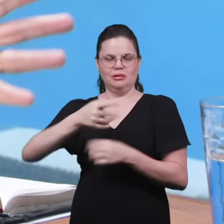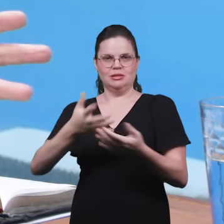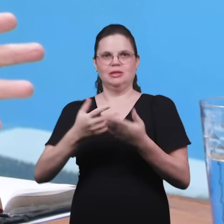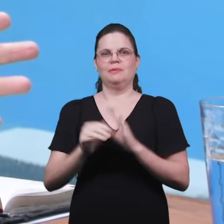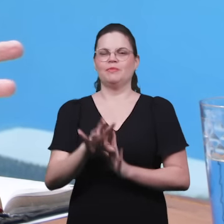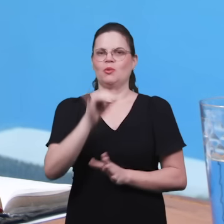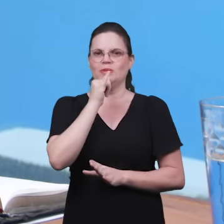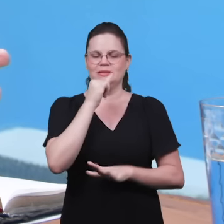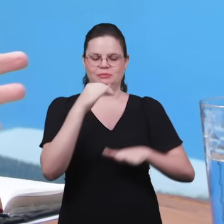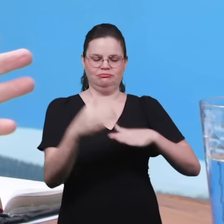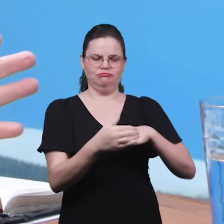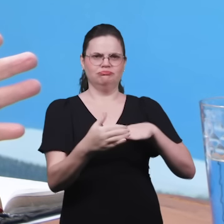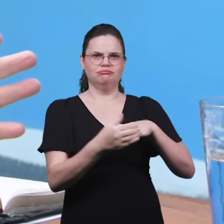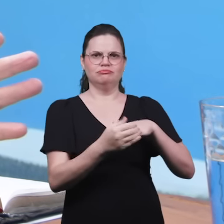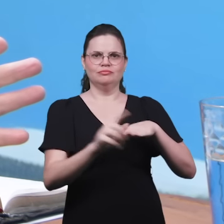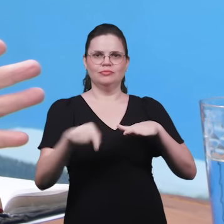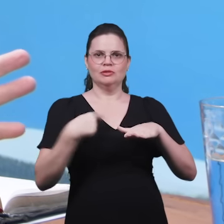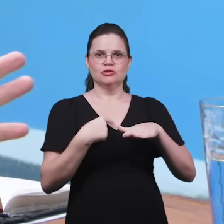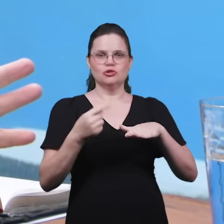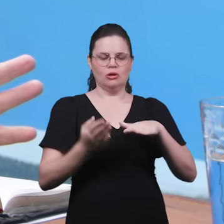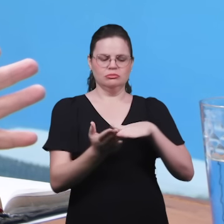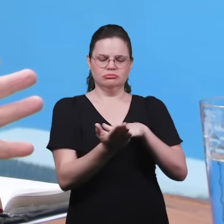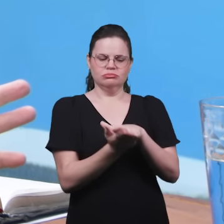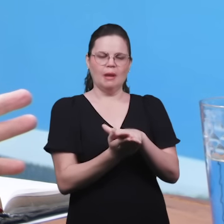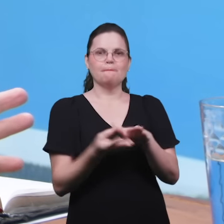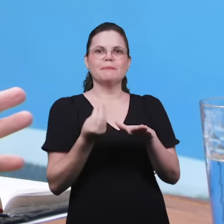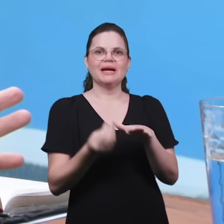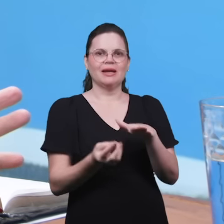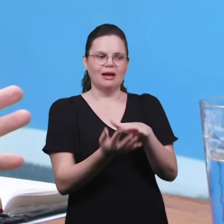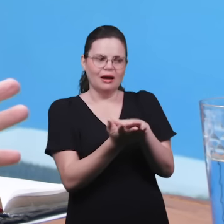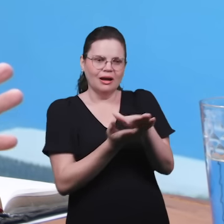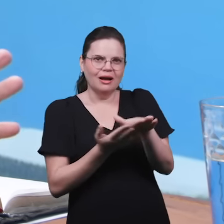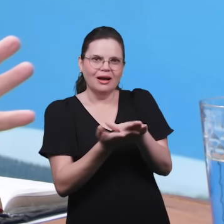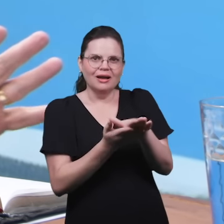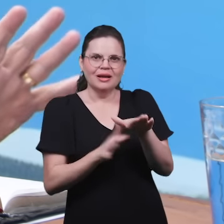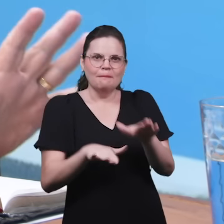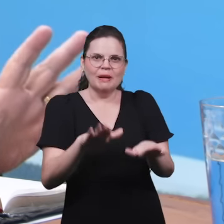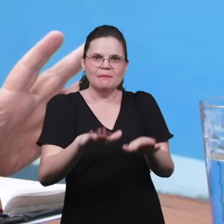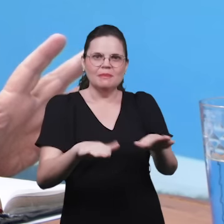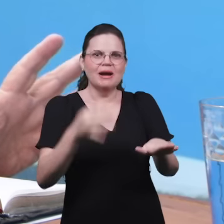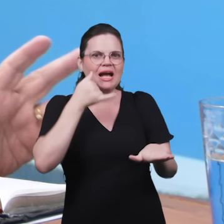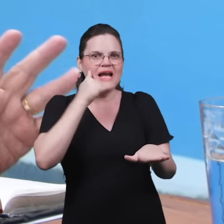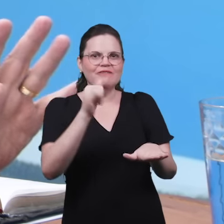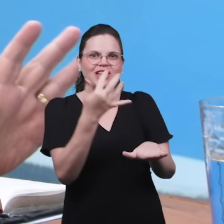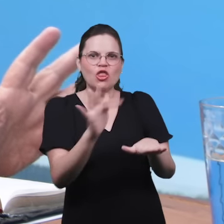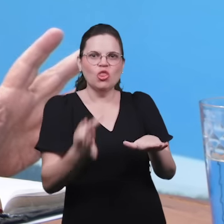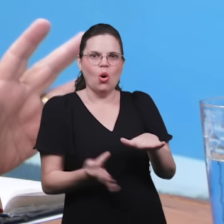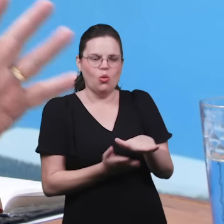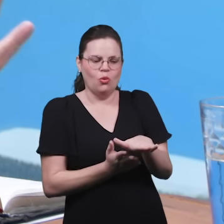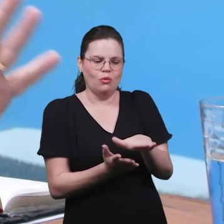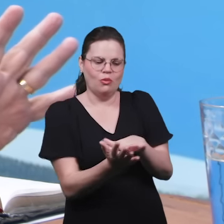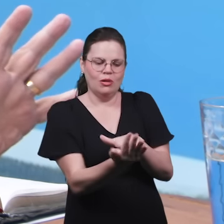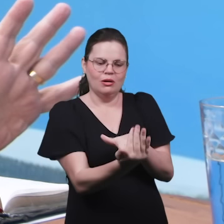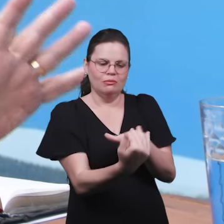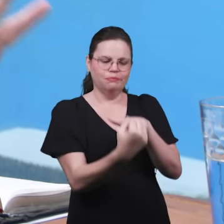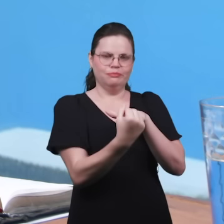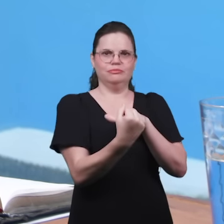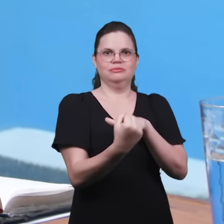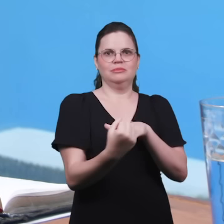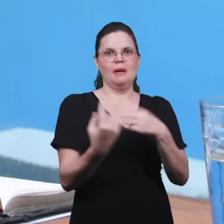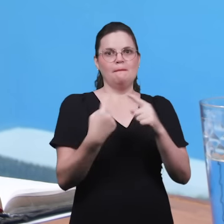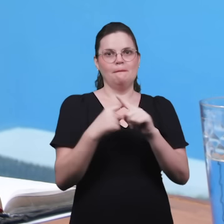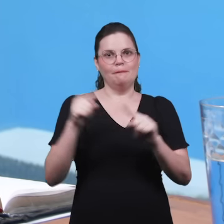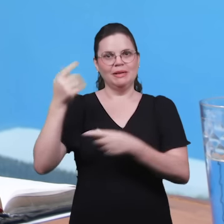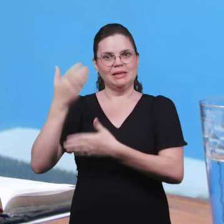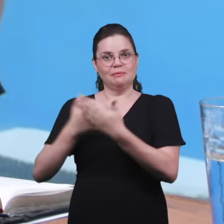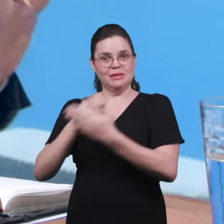A sandália, né, é algo que nós criamos para não nos ferir nessa terra. Mas na presença do Senhor a gente não precisa de sandálias. A